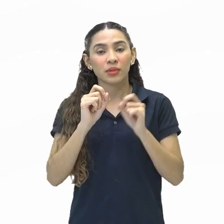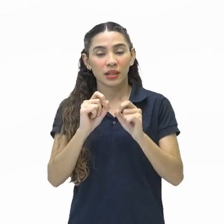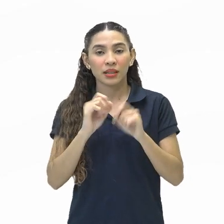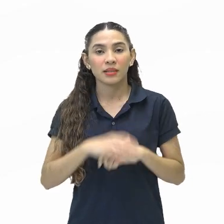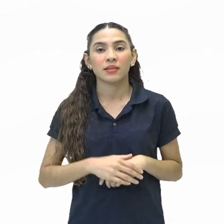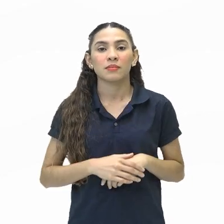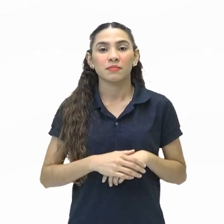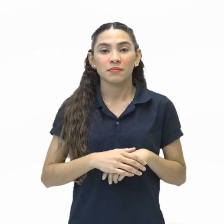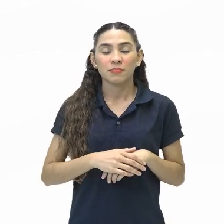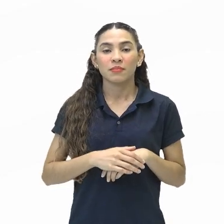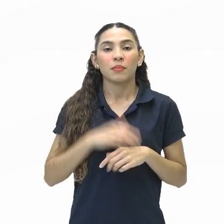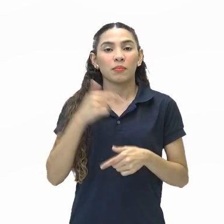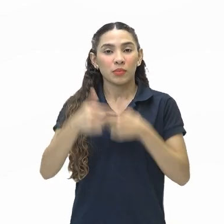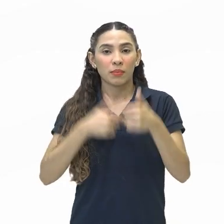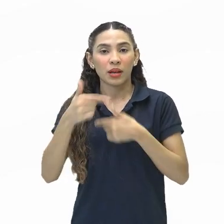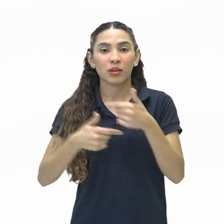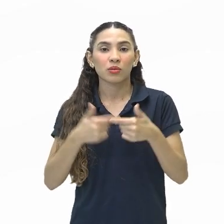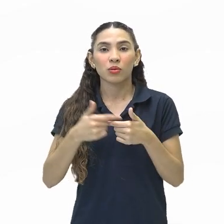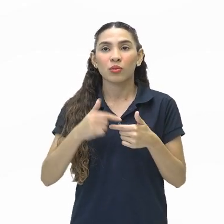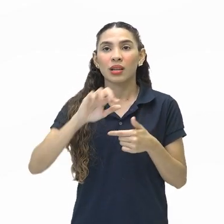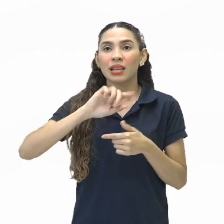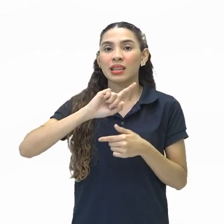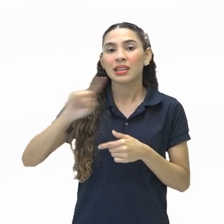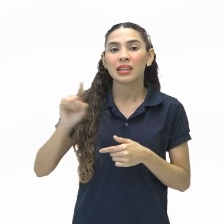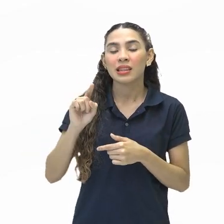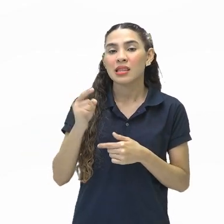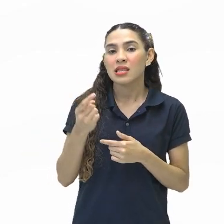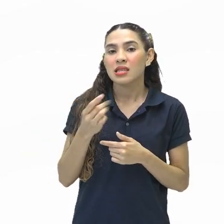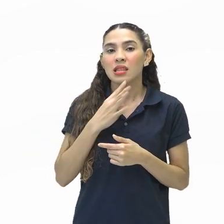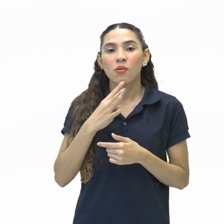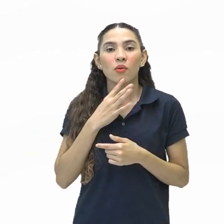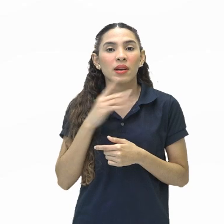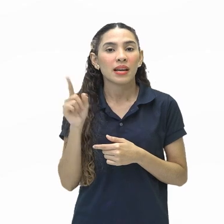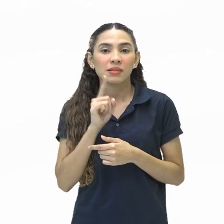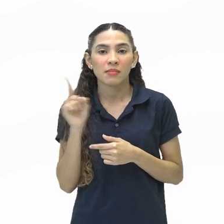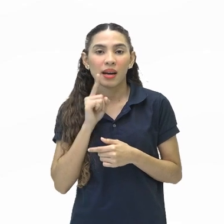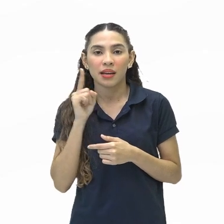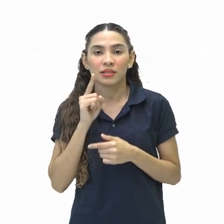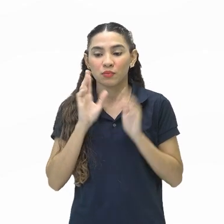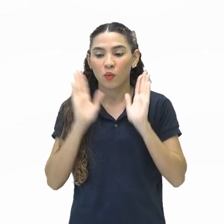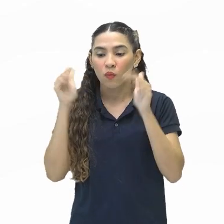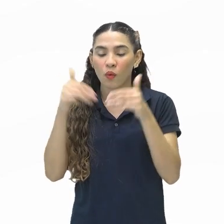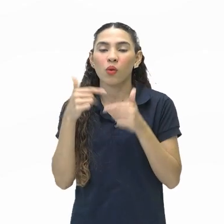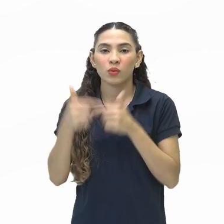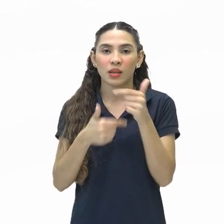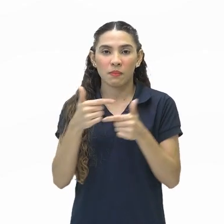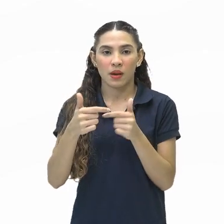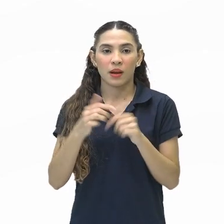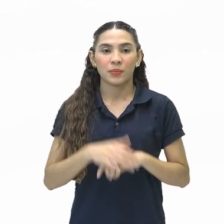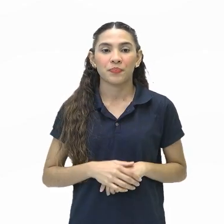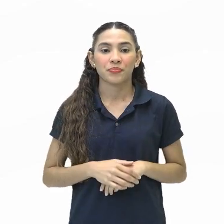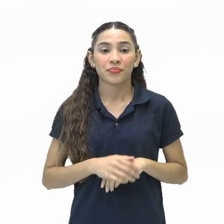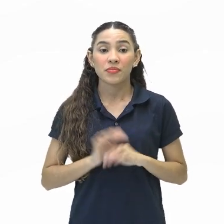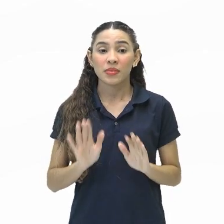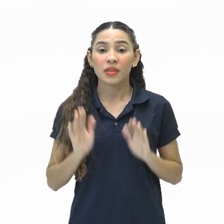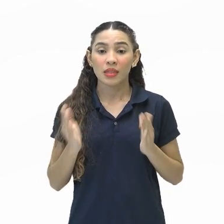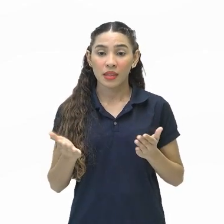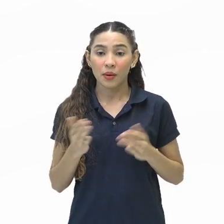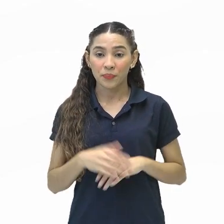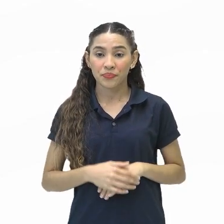esse momento aí que o trabalhador não se reconhece mais no produto do seu trabalho. E